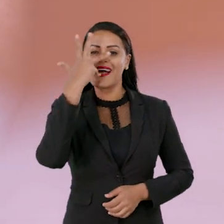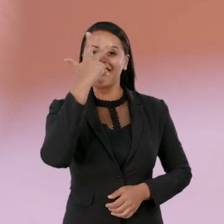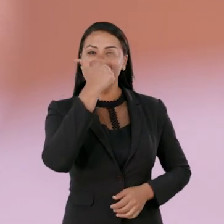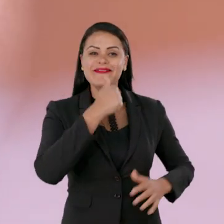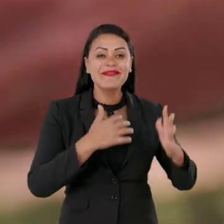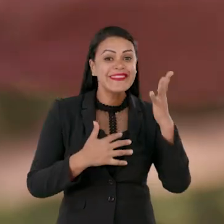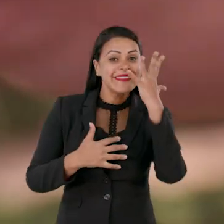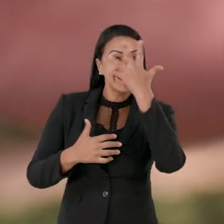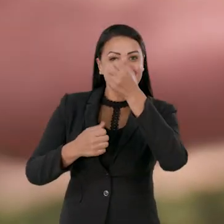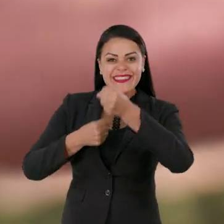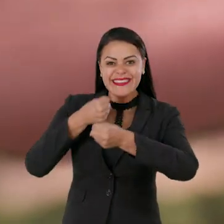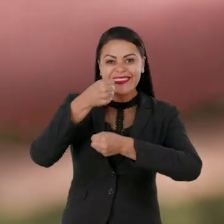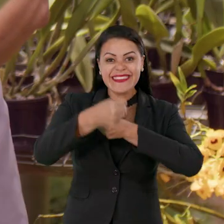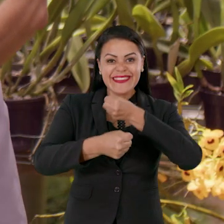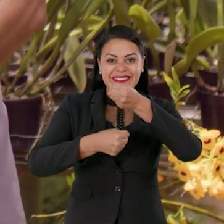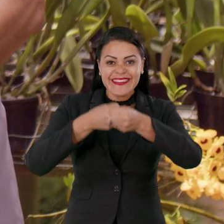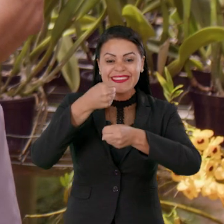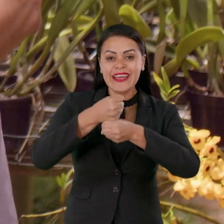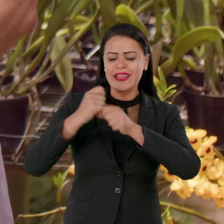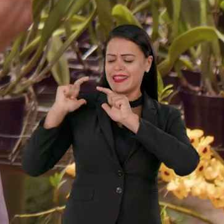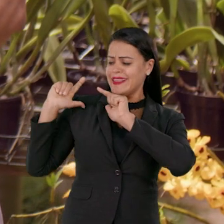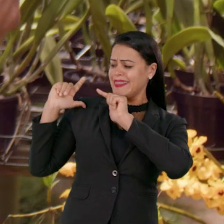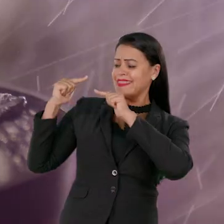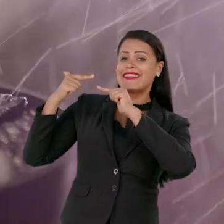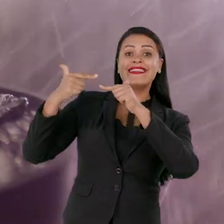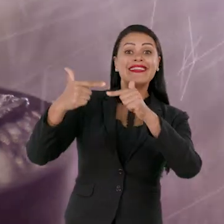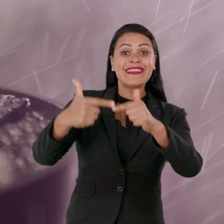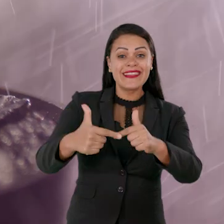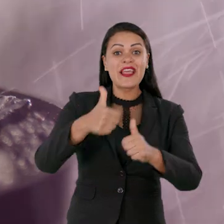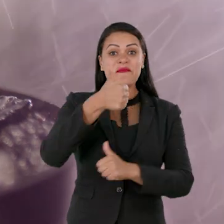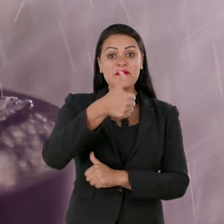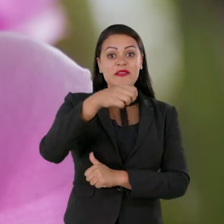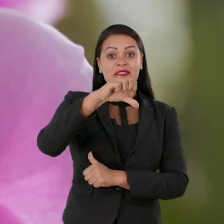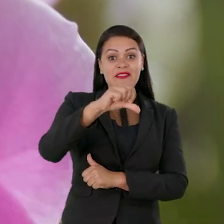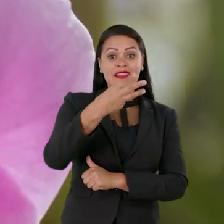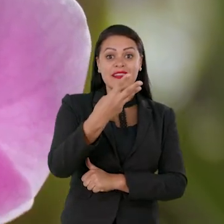a beleza se renova a cada ano. Tradição com raízes cultivadas desde